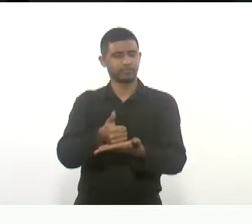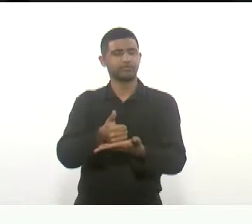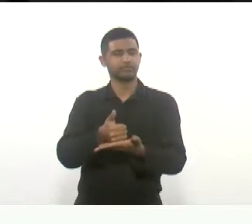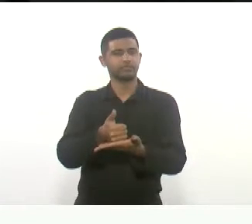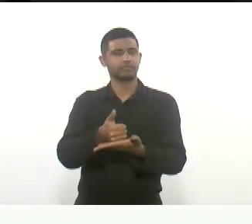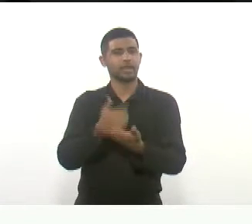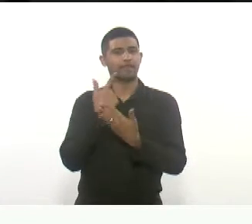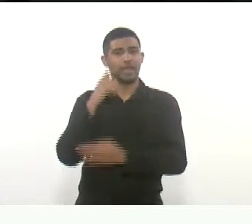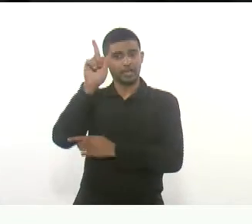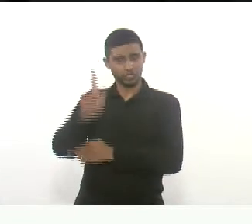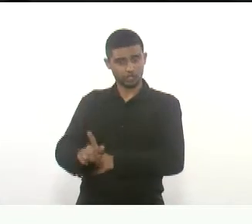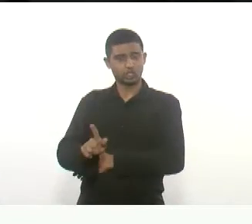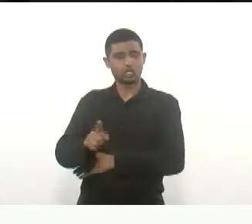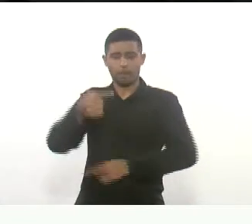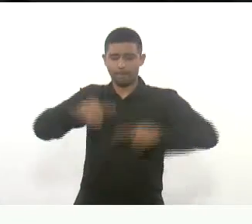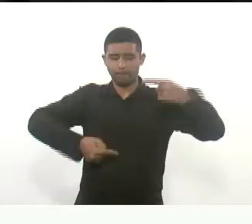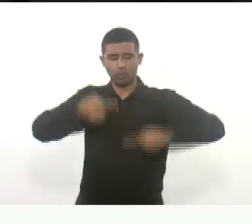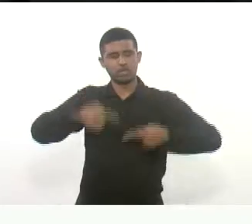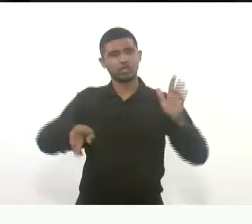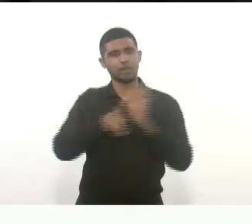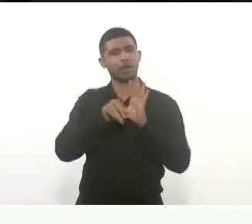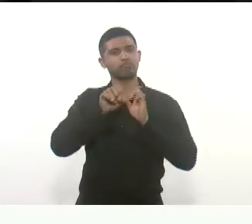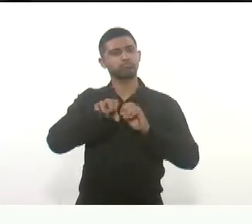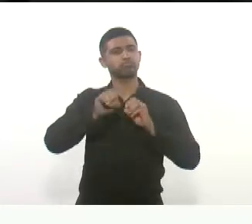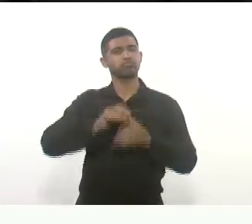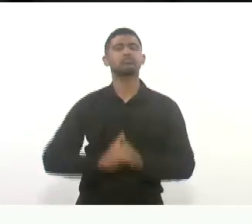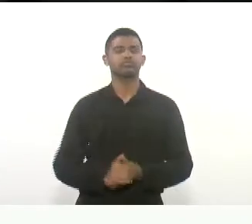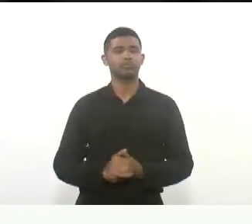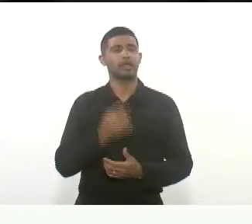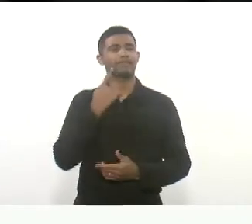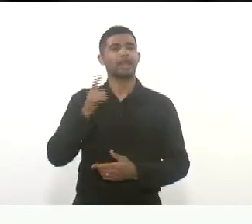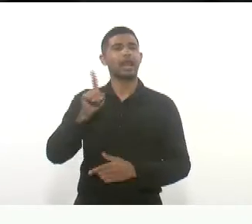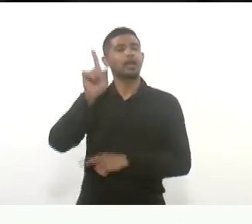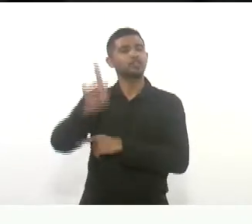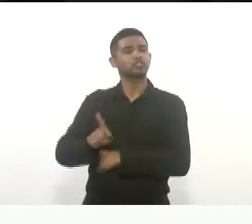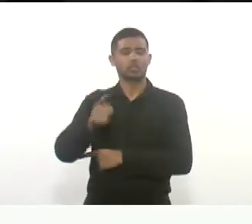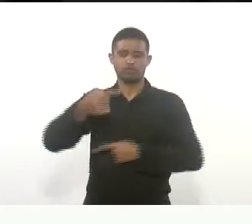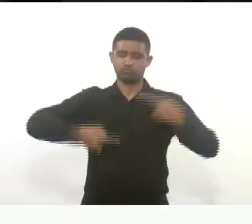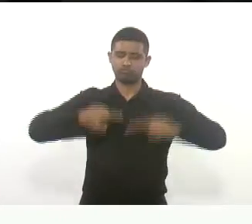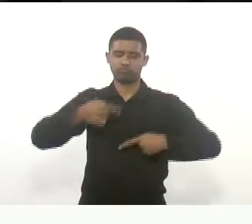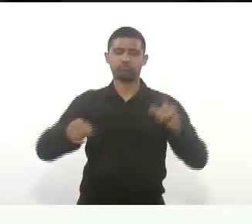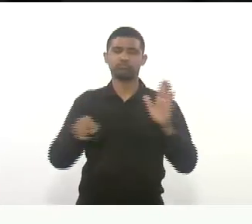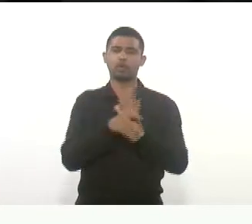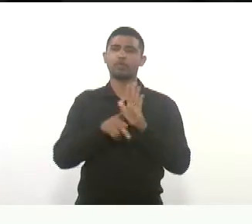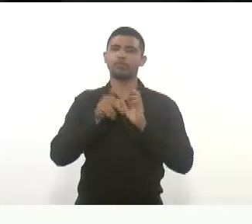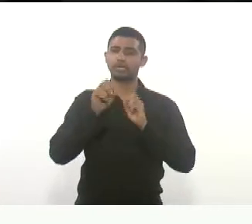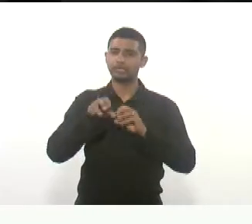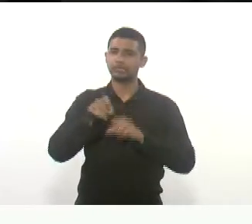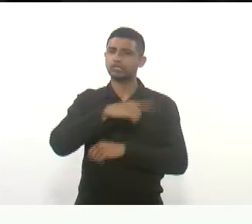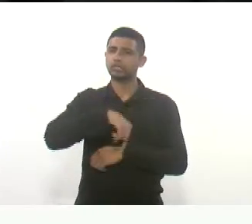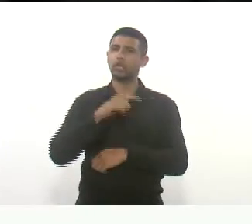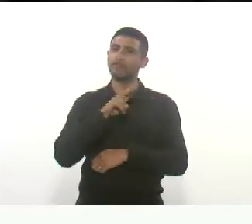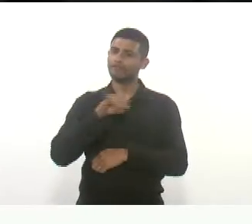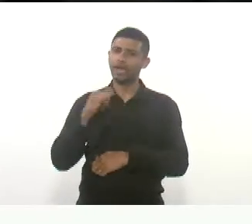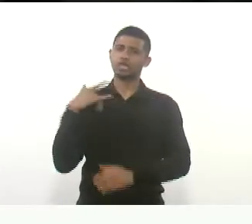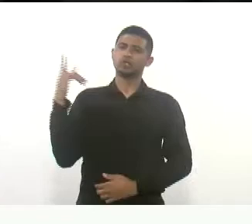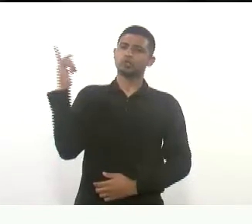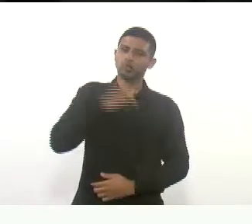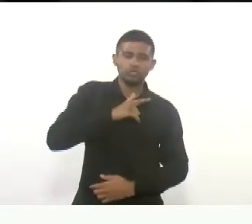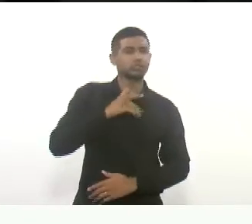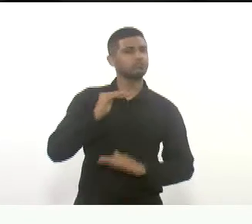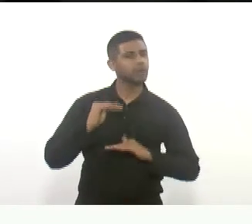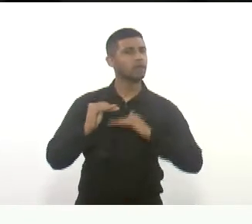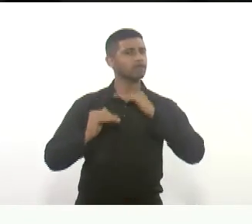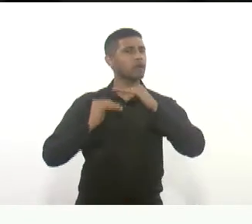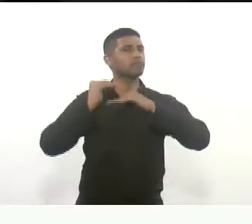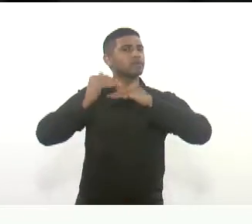a gestão de políticas educacionais. A gente acredita que a gestão das políticas educacionais é onde a gente vai conseguir ter escala,